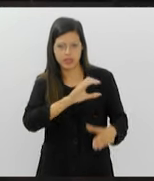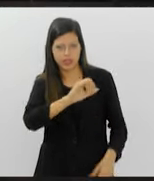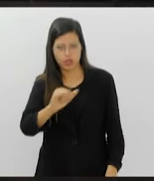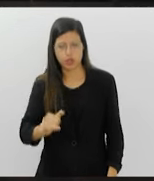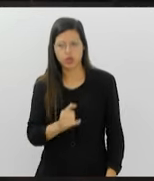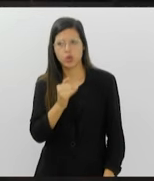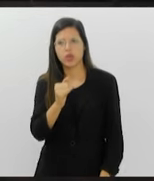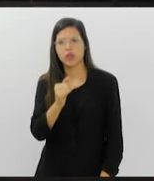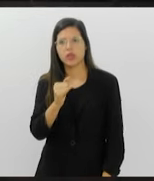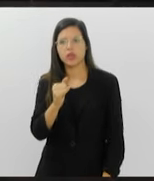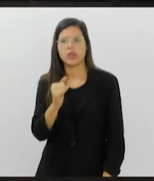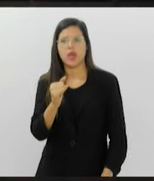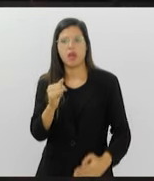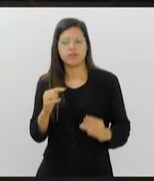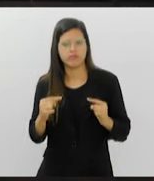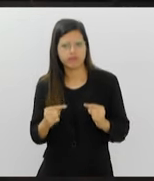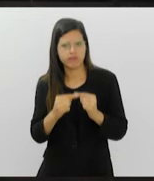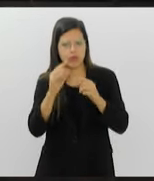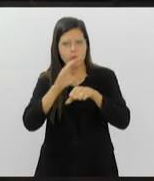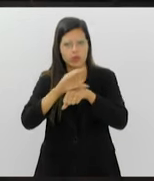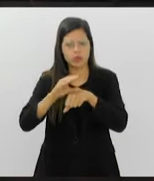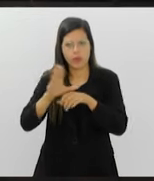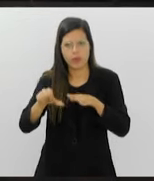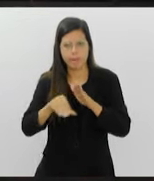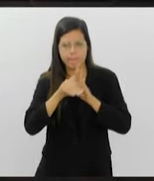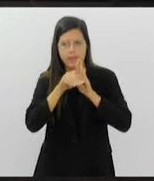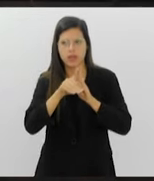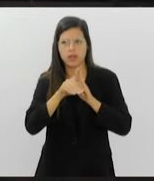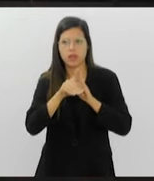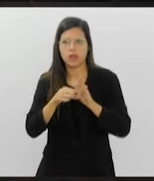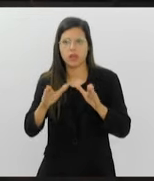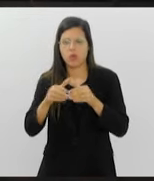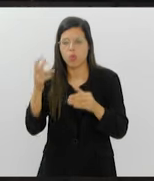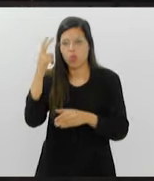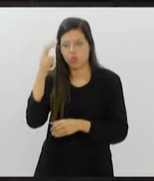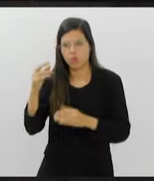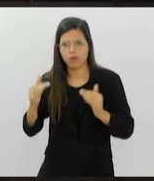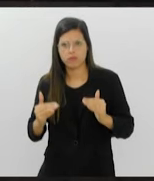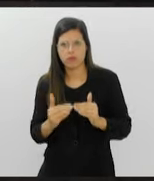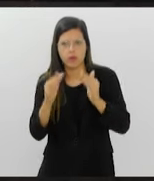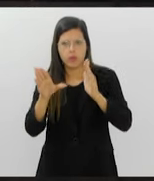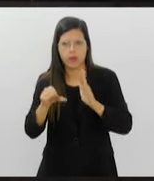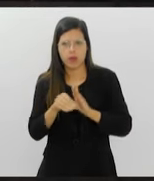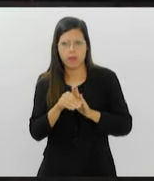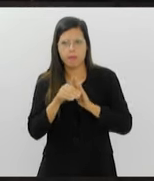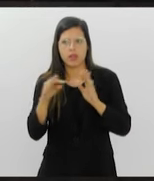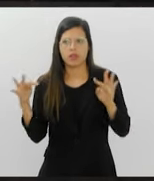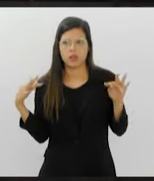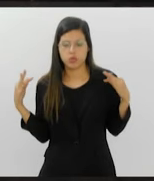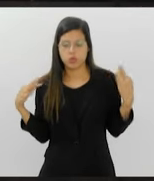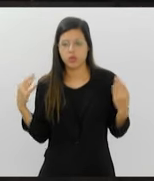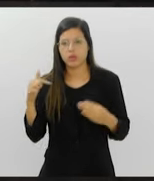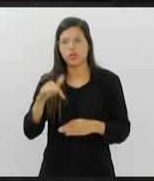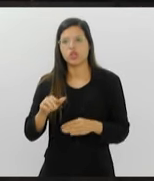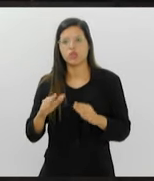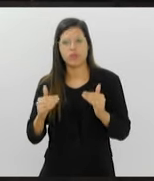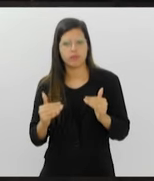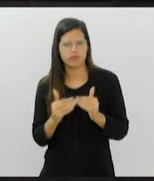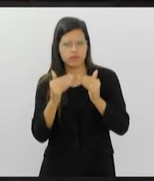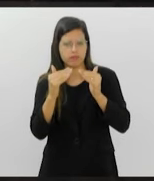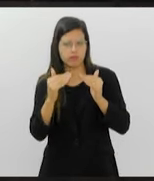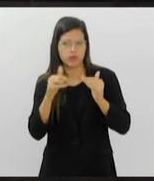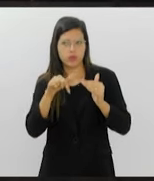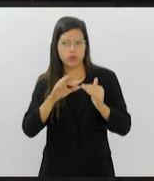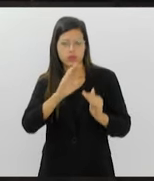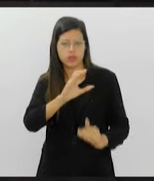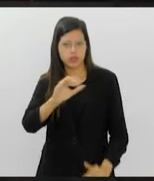e Justiça pela constitucionalidade com emendas de cultura, favorável com emenda de turismo, favorável com as emendas da Comissão